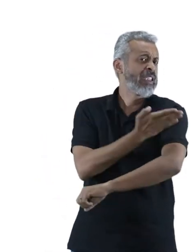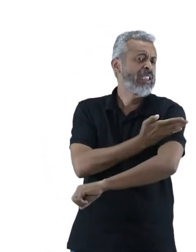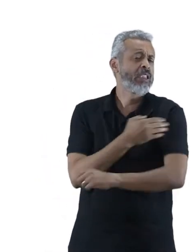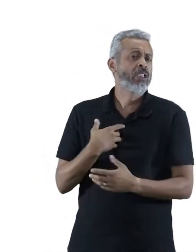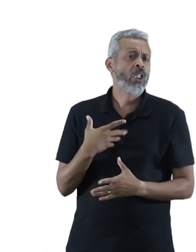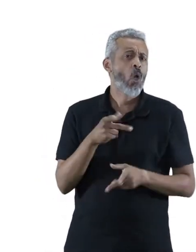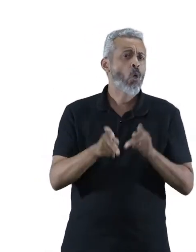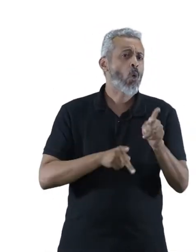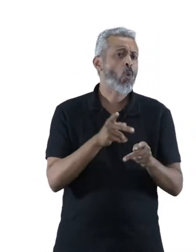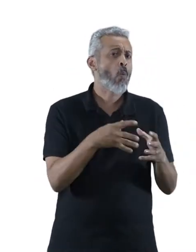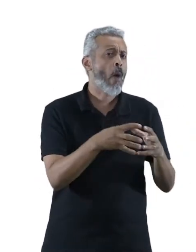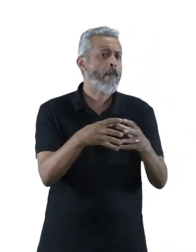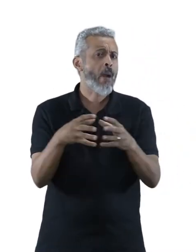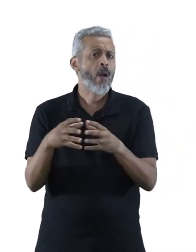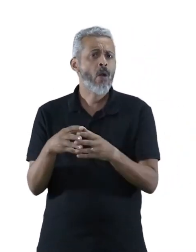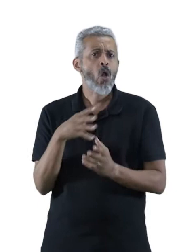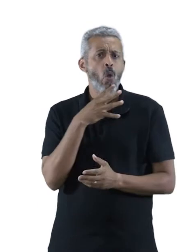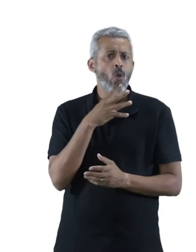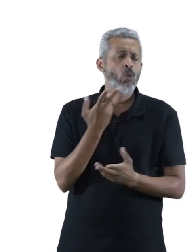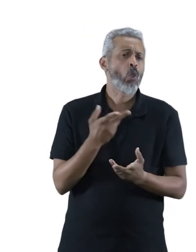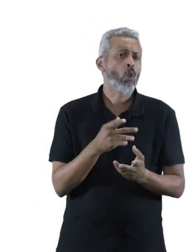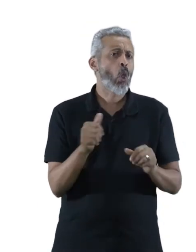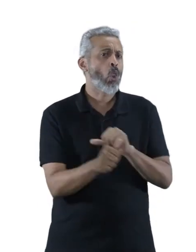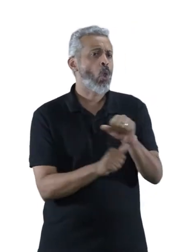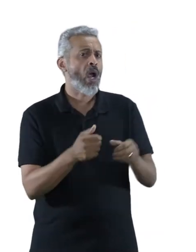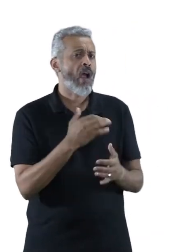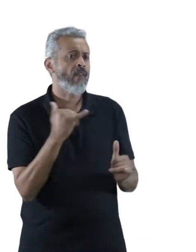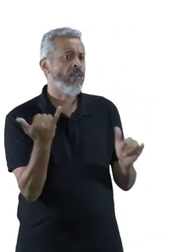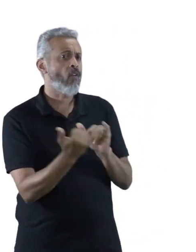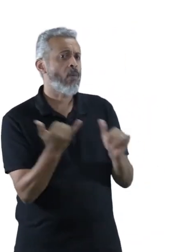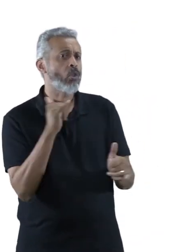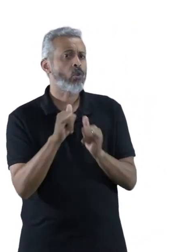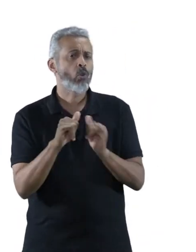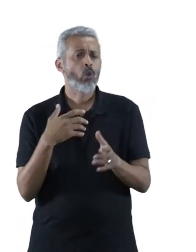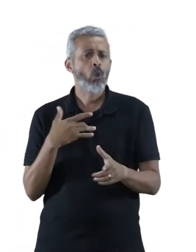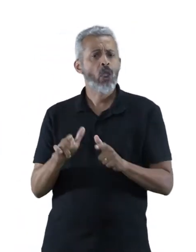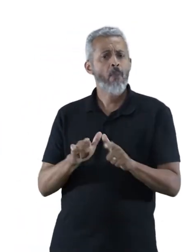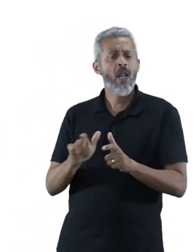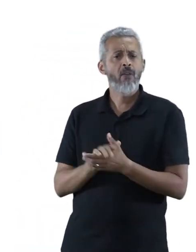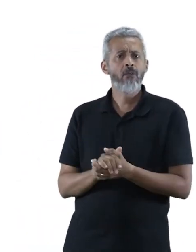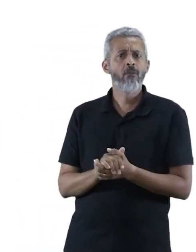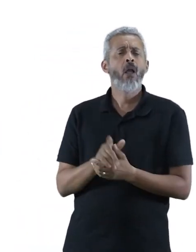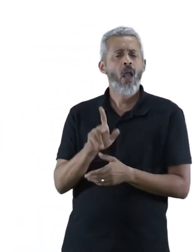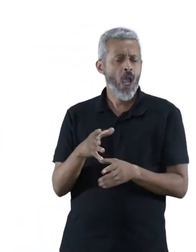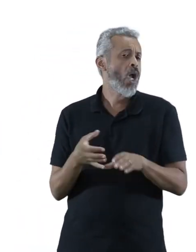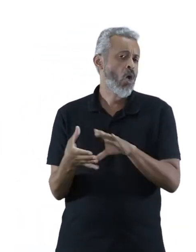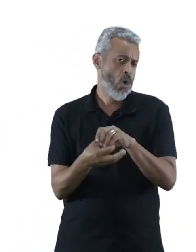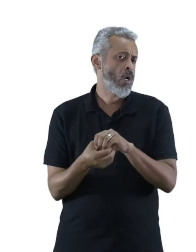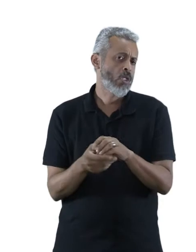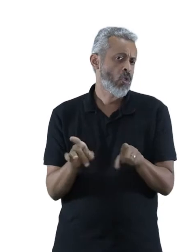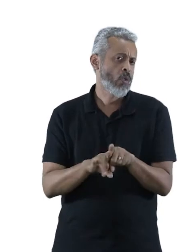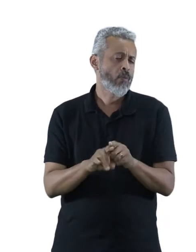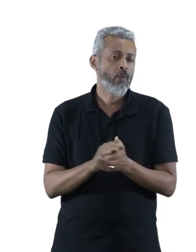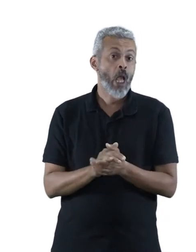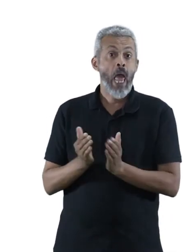que se conheciam, que trocavam informações, que batalhavam, isso não deixa de ser globalização. E